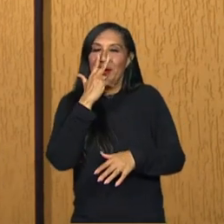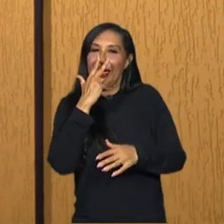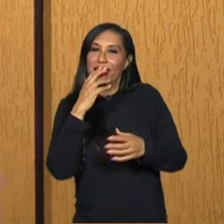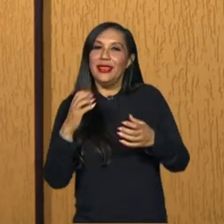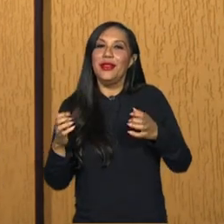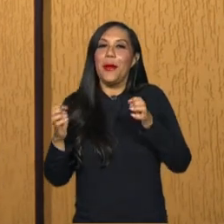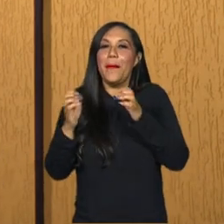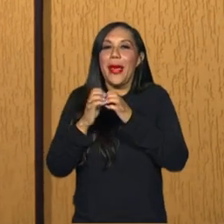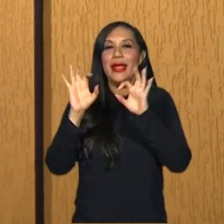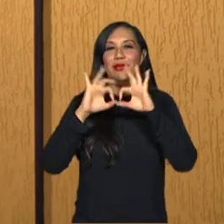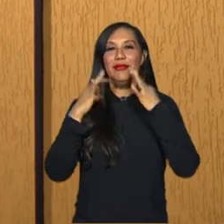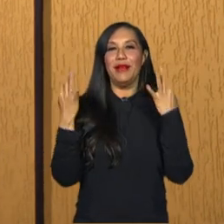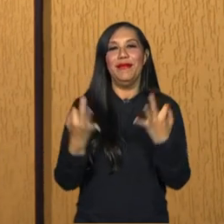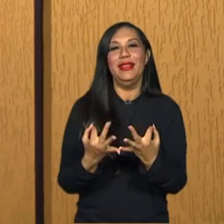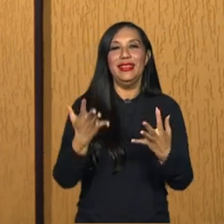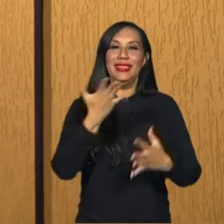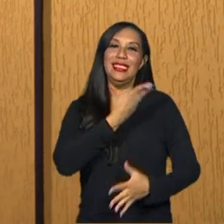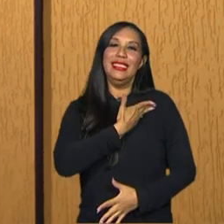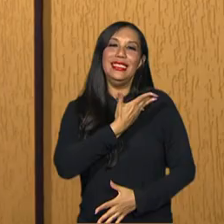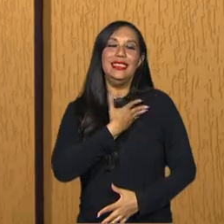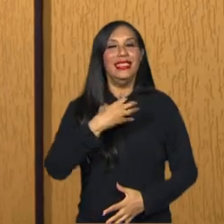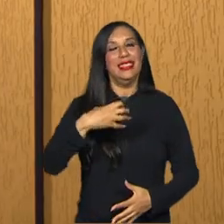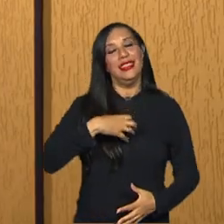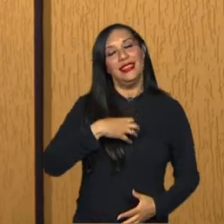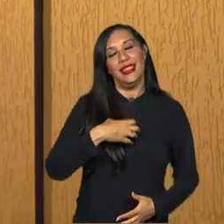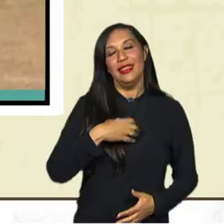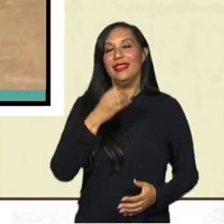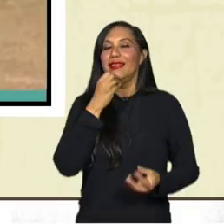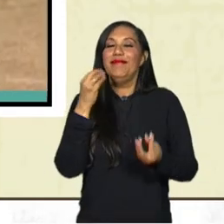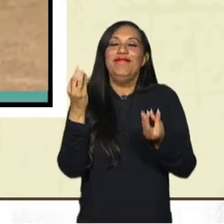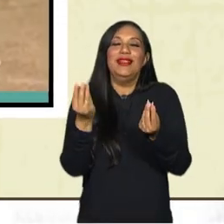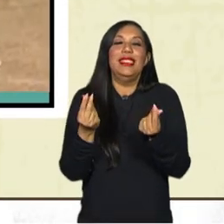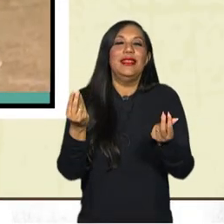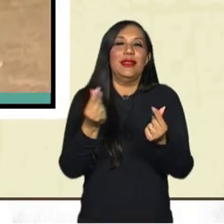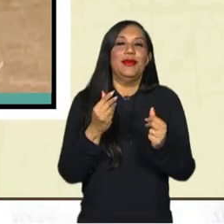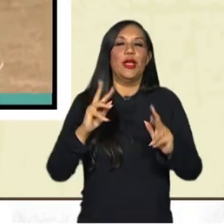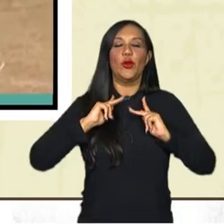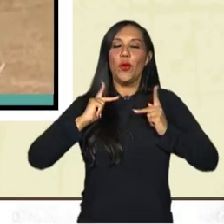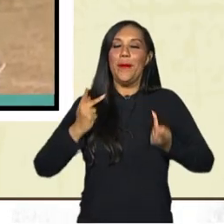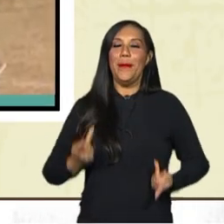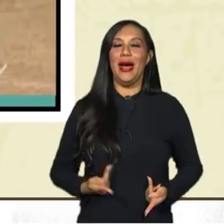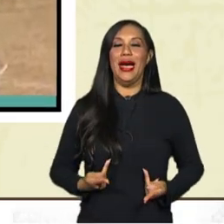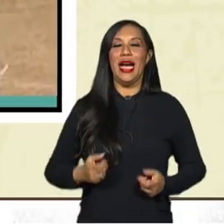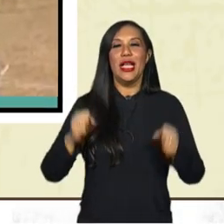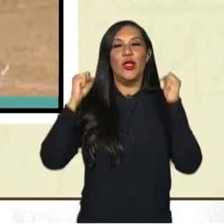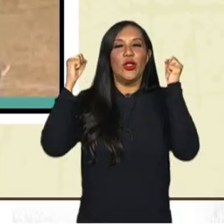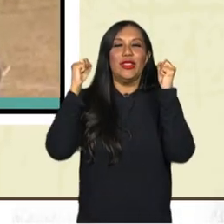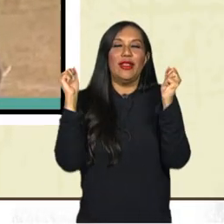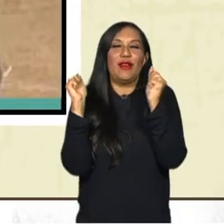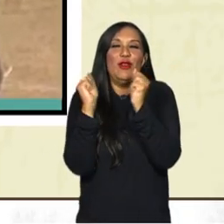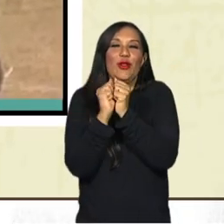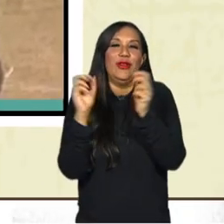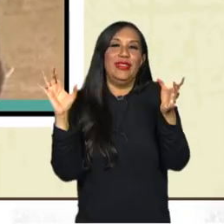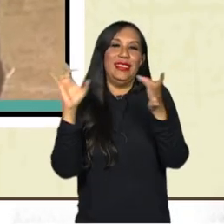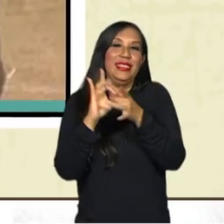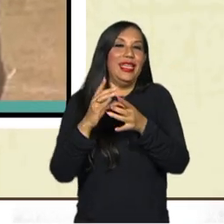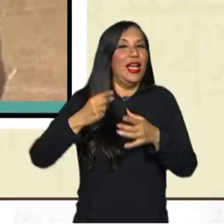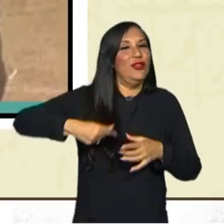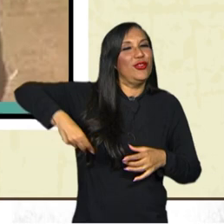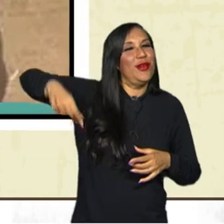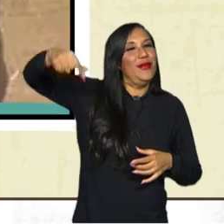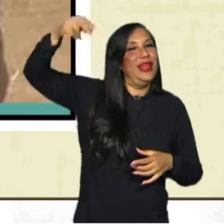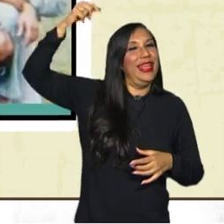né, dos seus familiares, dos amigos. Então você sente mais o calor humano, né? E a torcida ficava mais próxima antigamente, antes